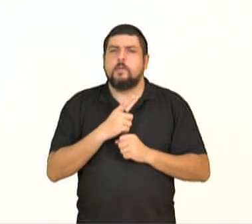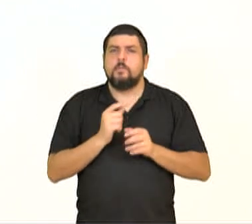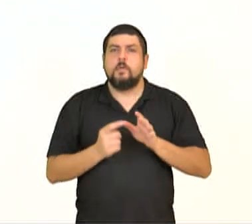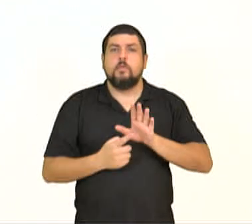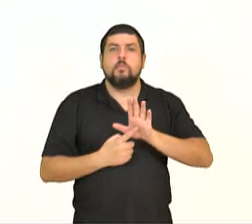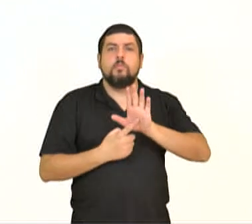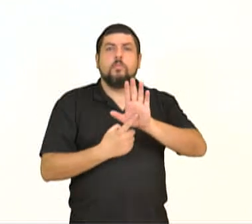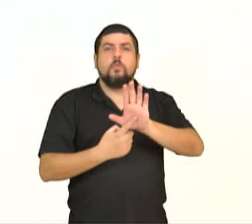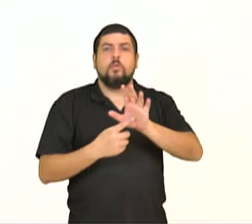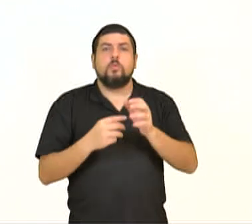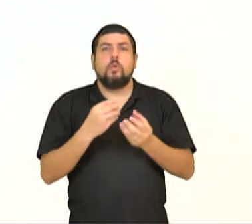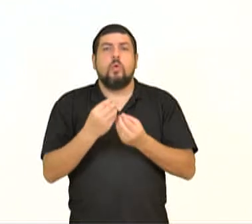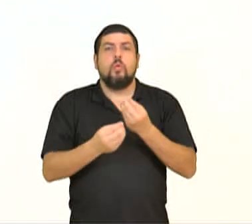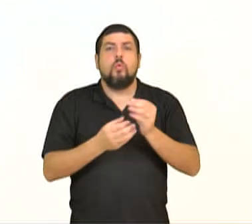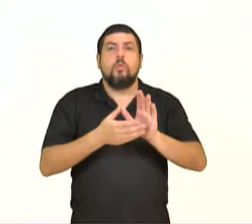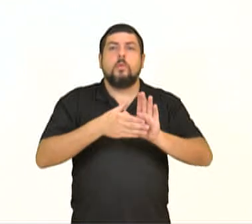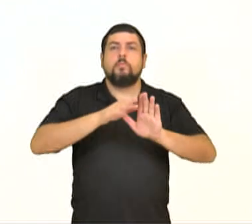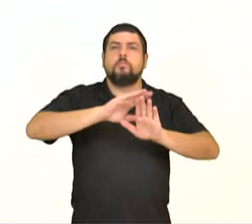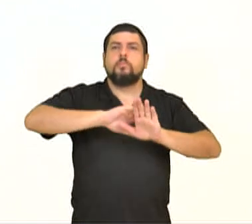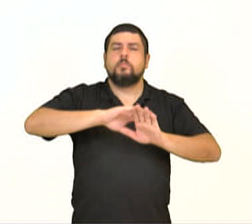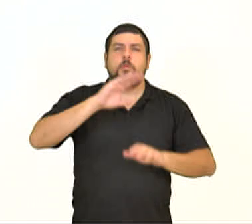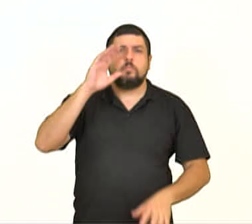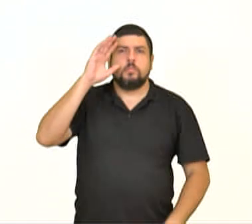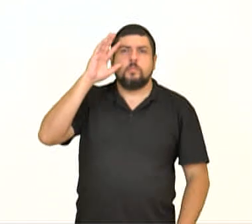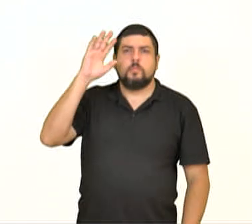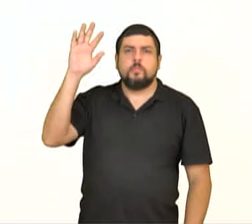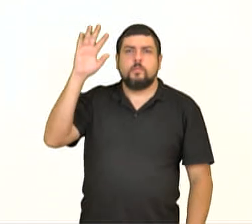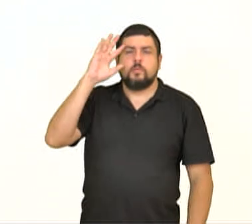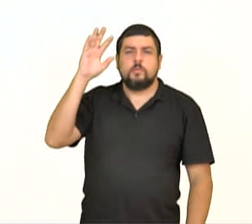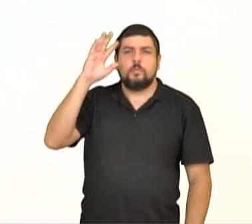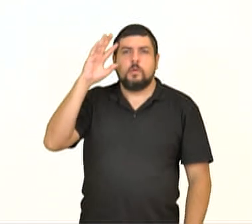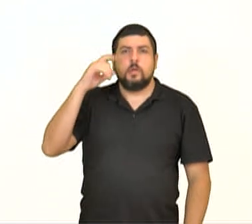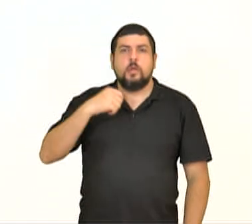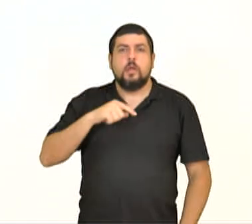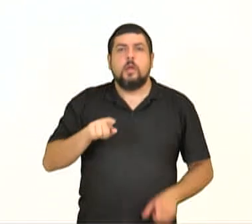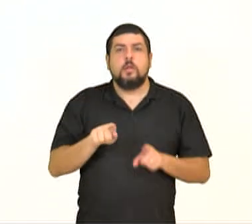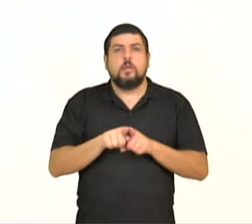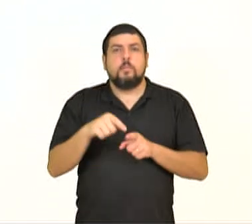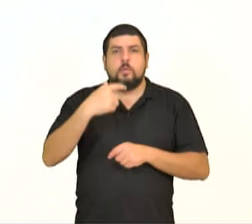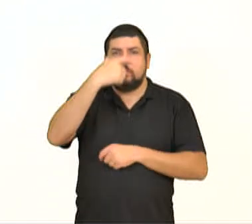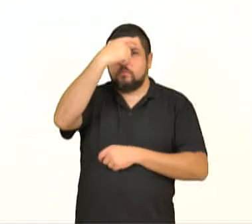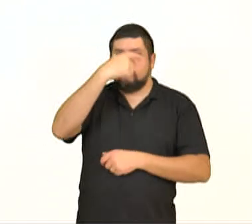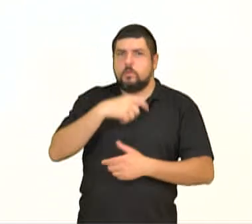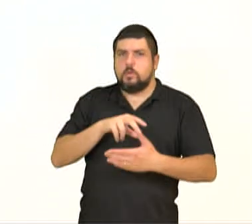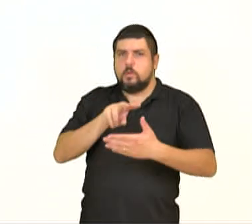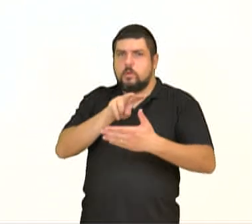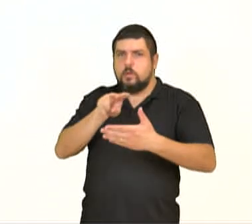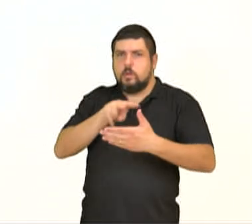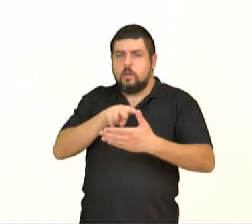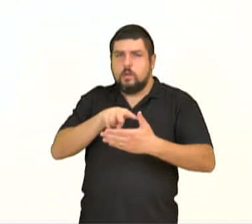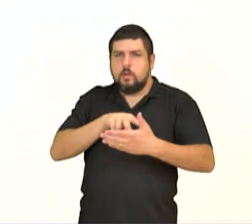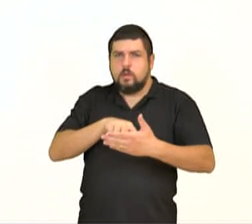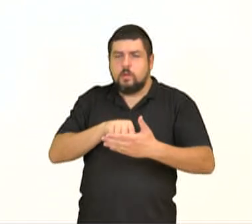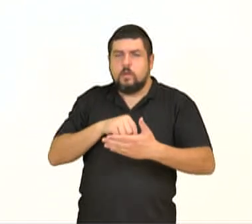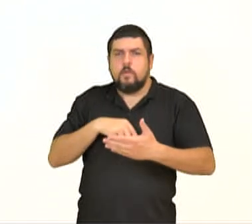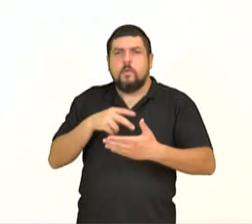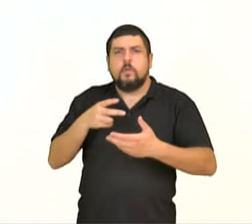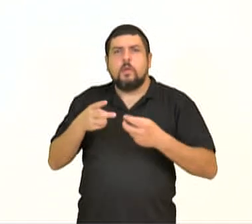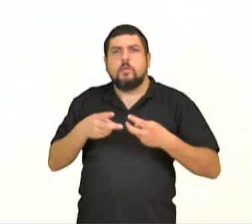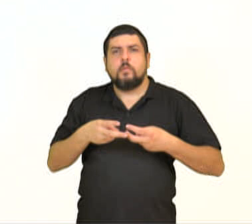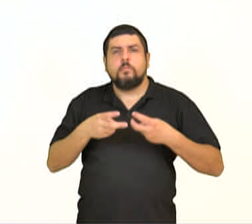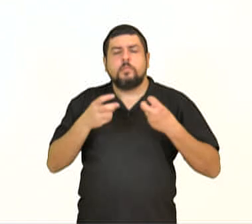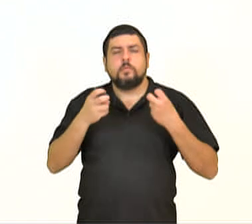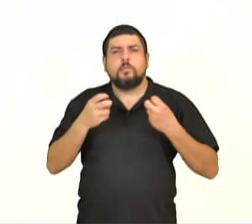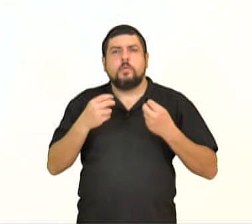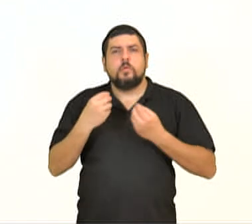e trazem ali um componente para o leitor também fazer uma leitura atenta dessas imagens e conseguir ter uma visão mais